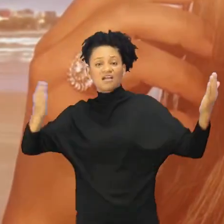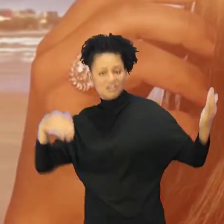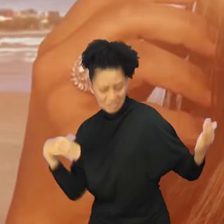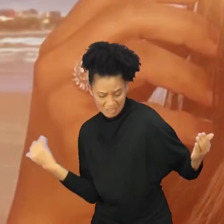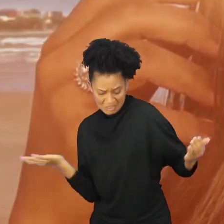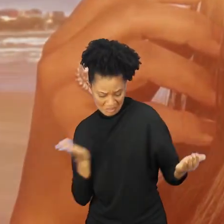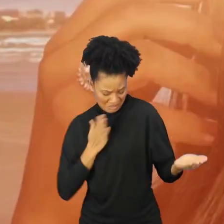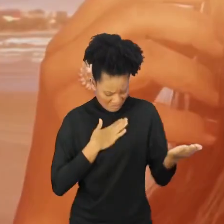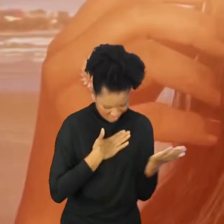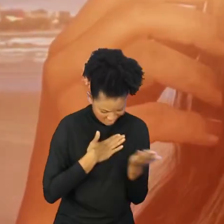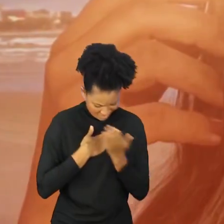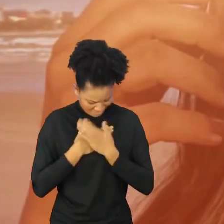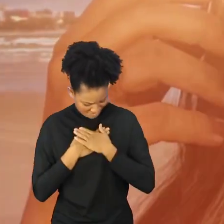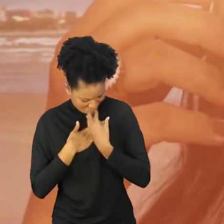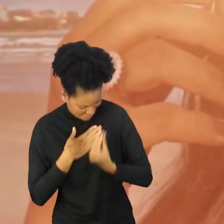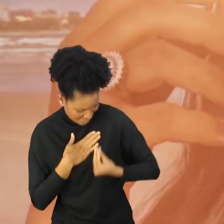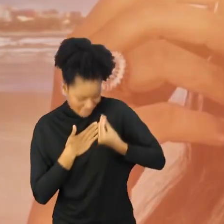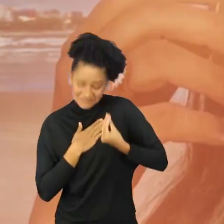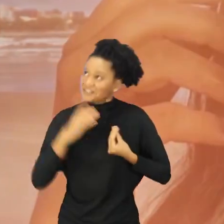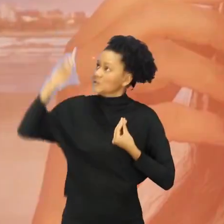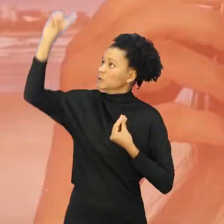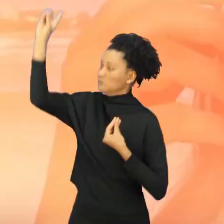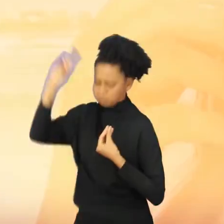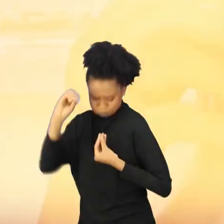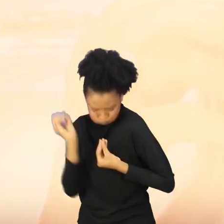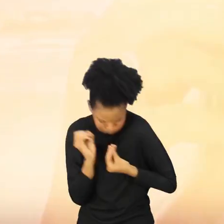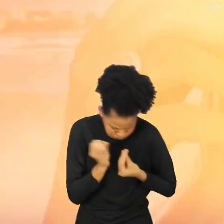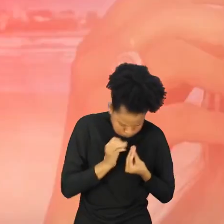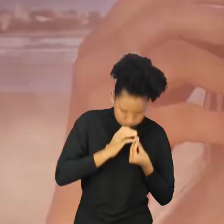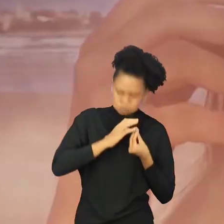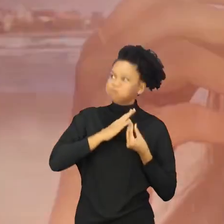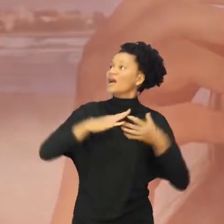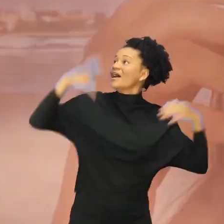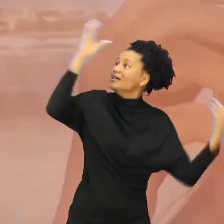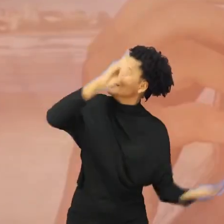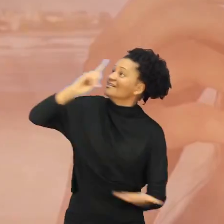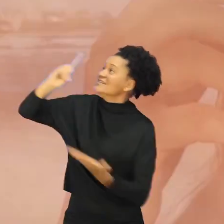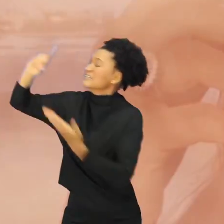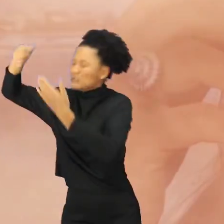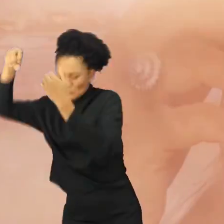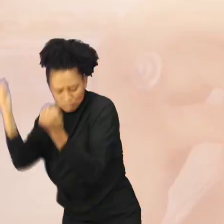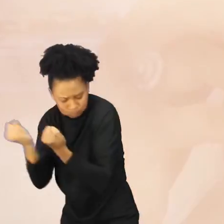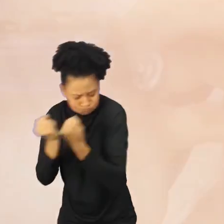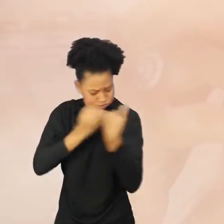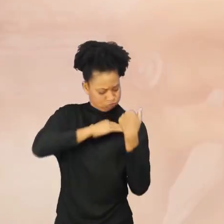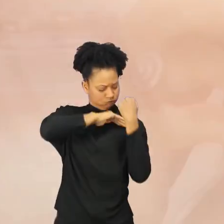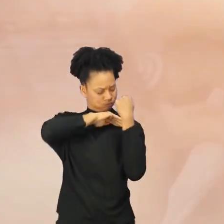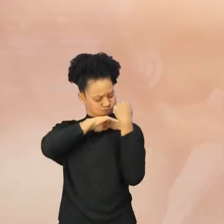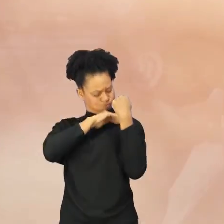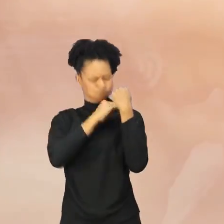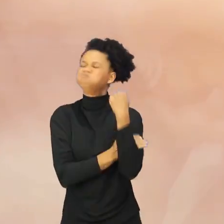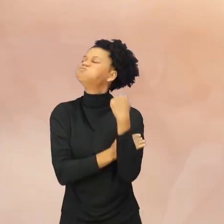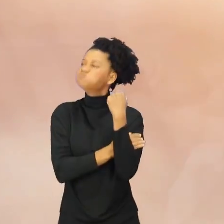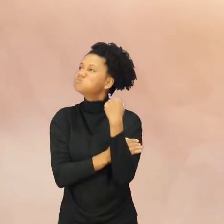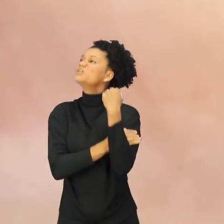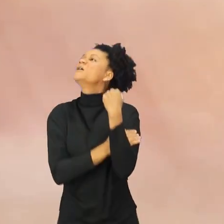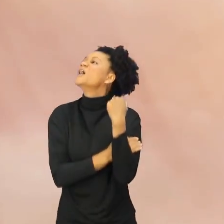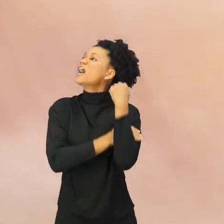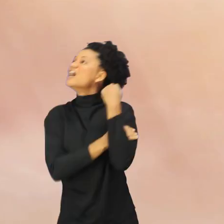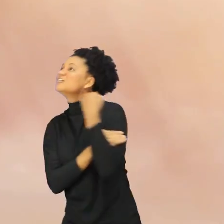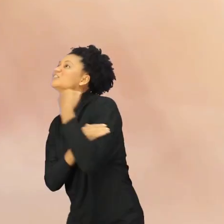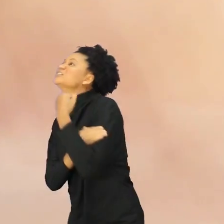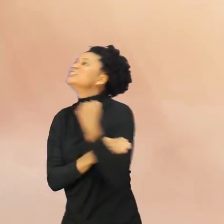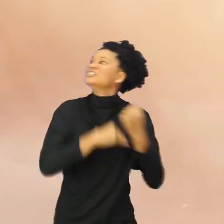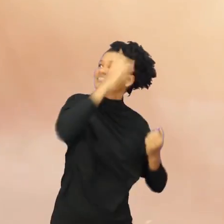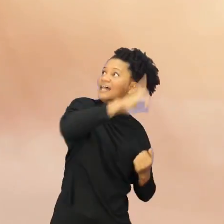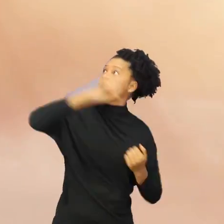A minha vida é obra de Suas mãos A força que há em mim vem a Ti, Senhor O meu